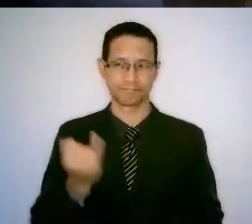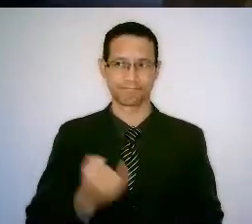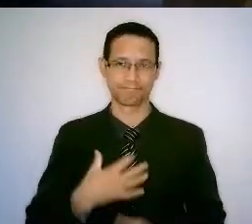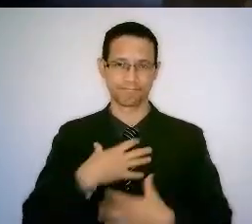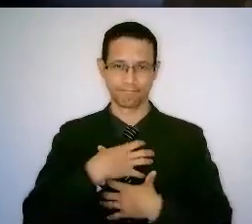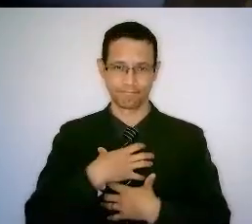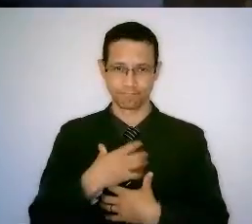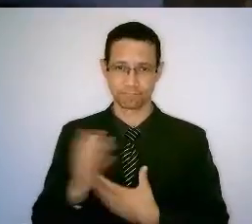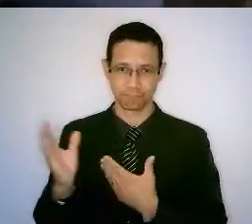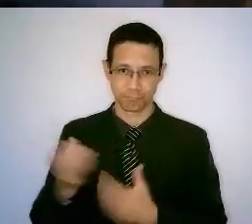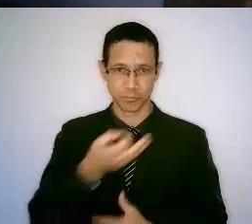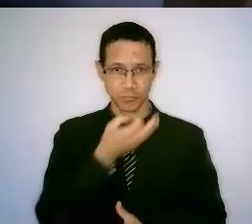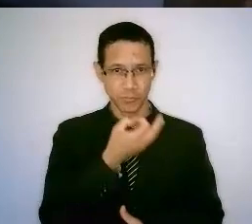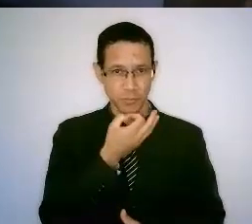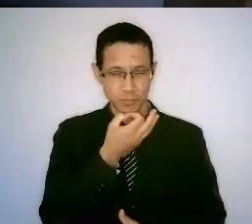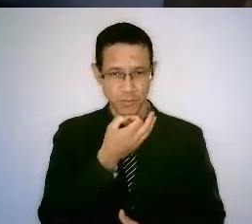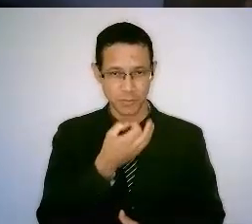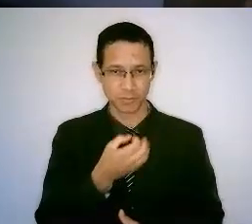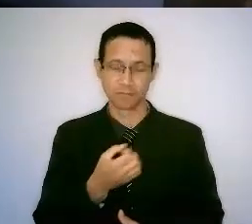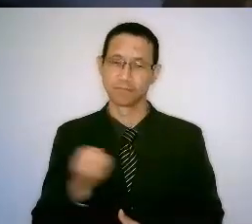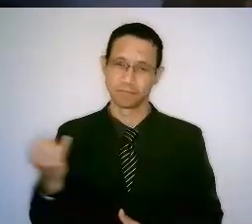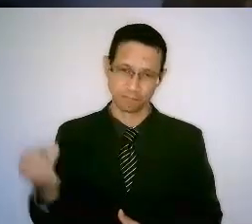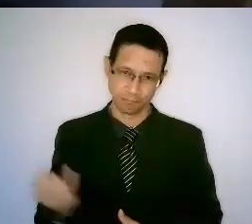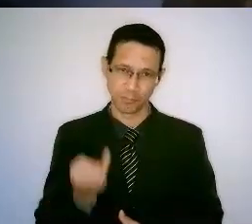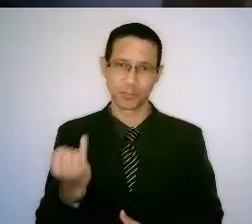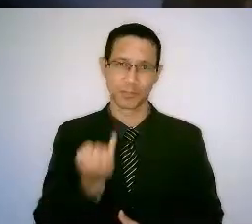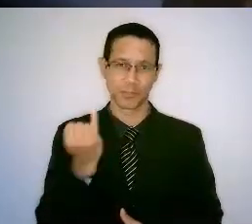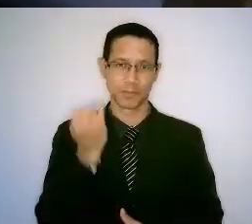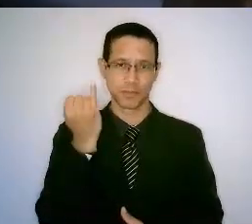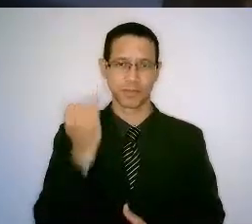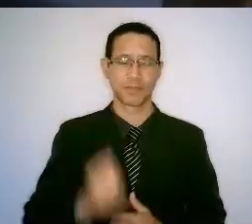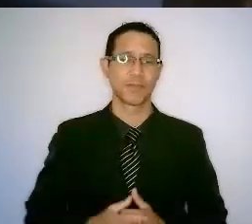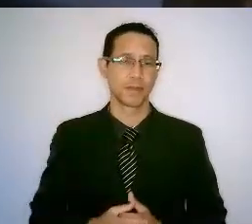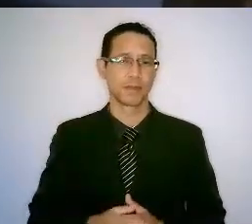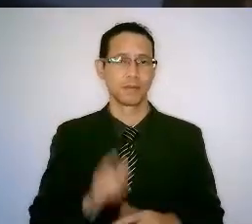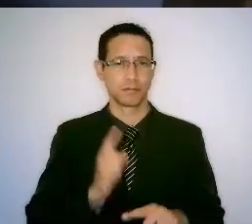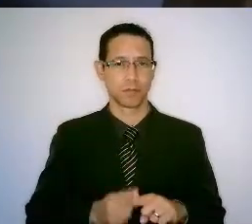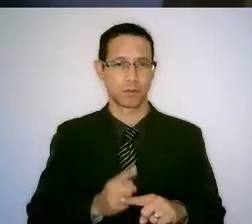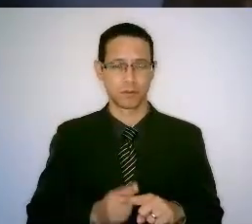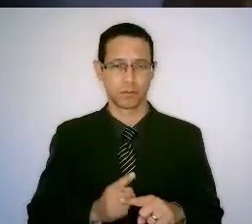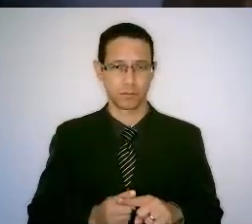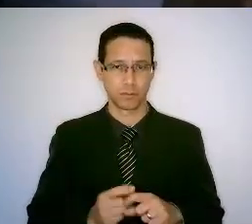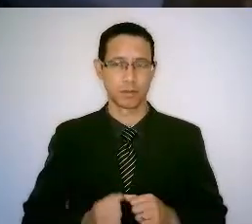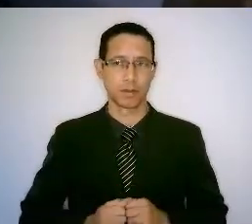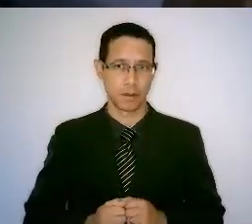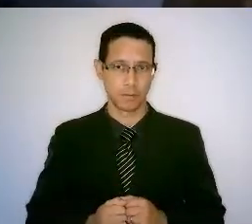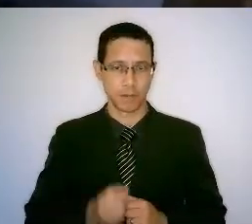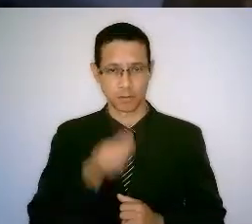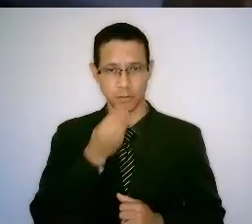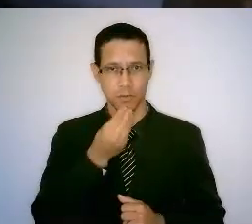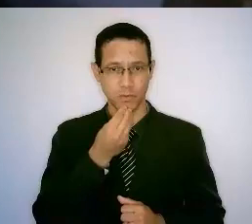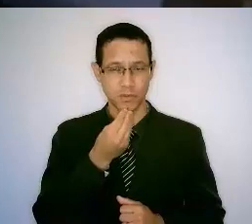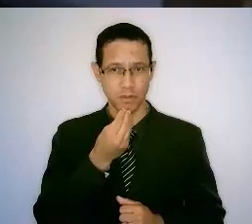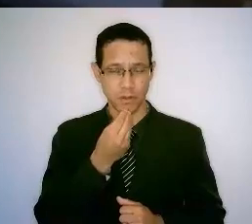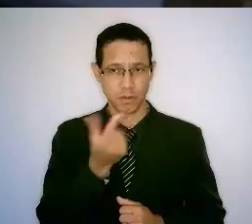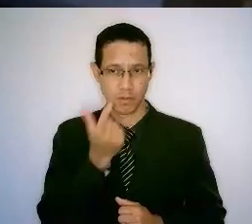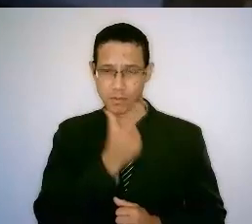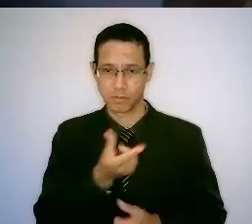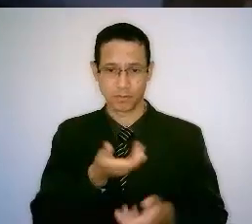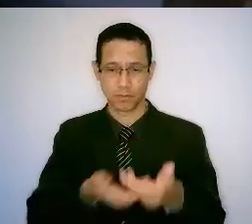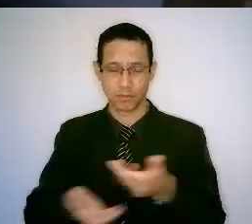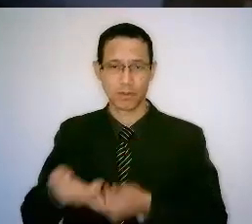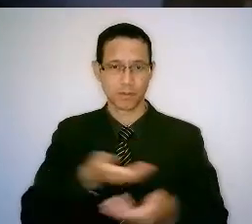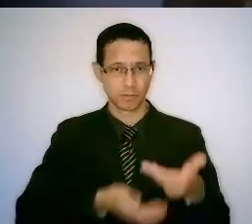de ver, são muito importantes, porque não apenas é uma oportunidade de confraternização